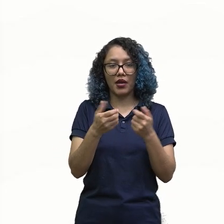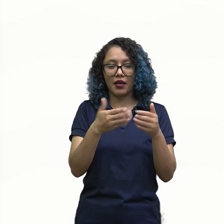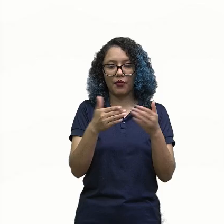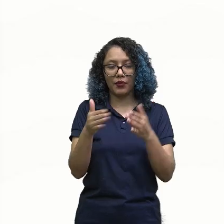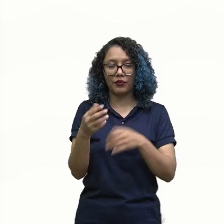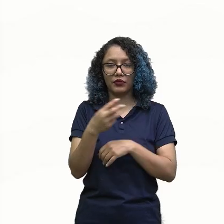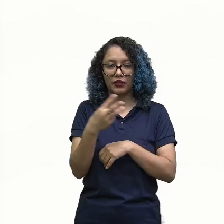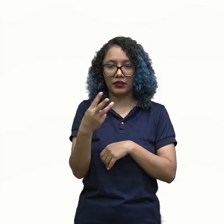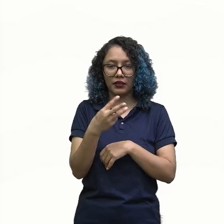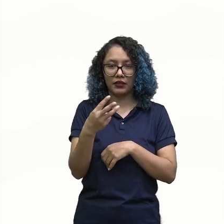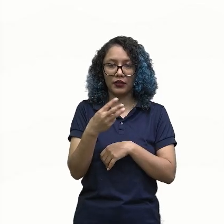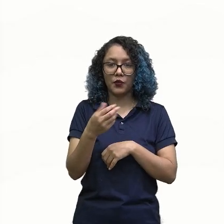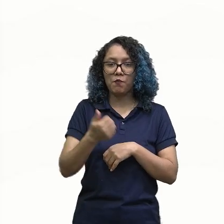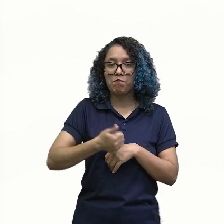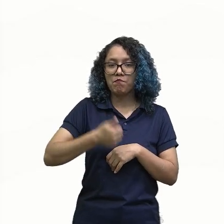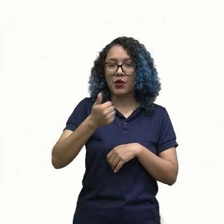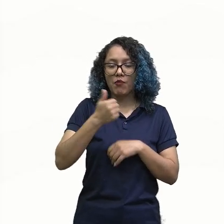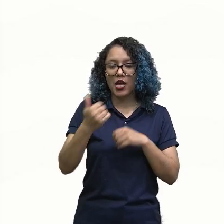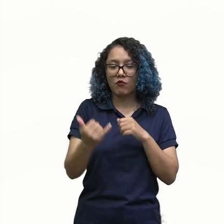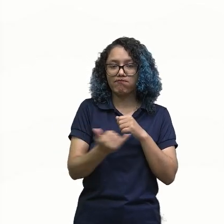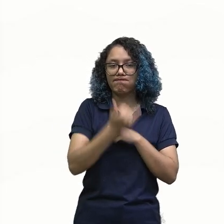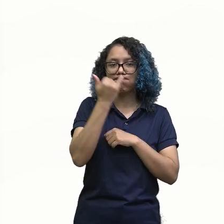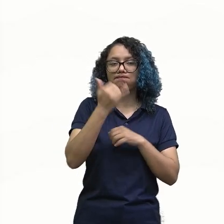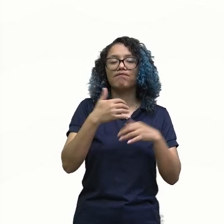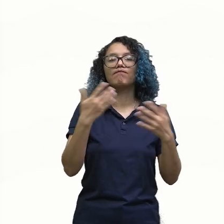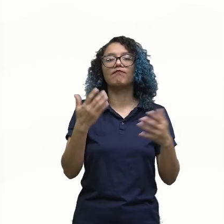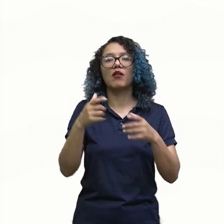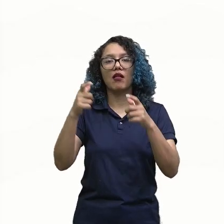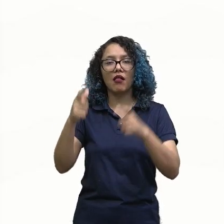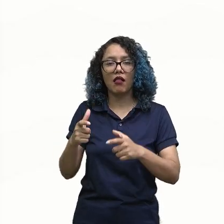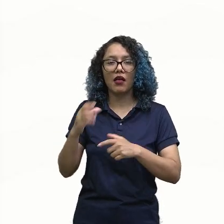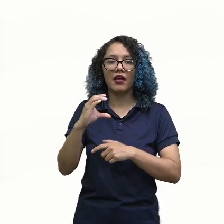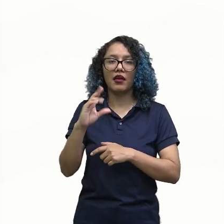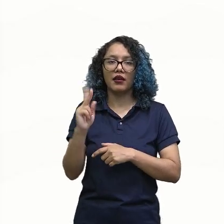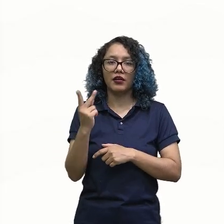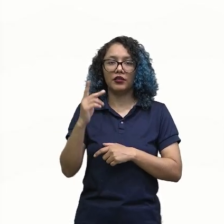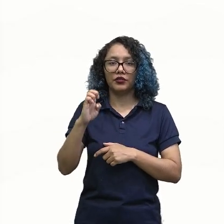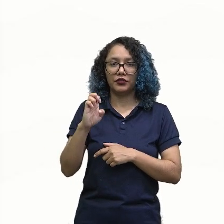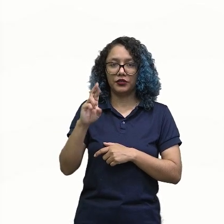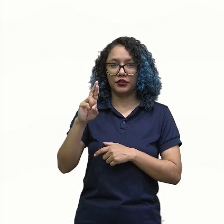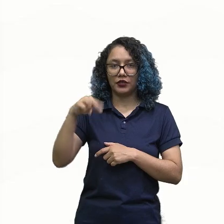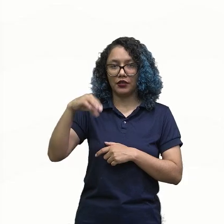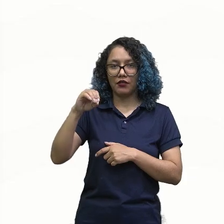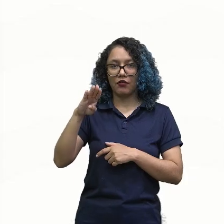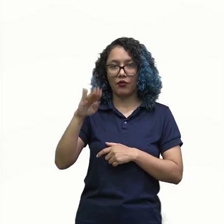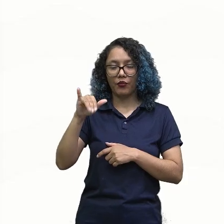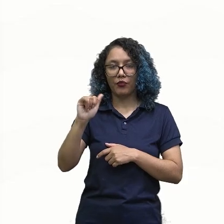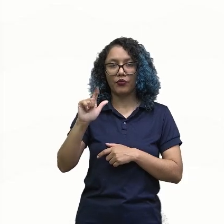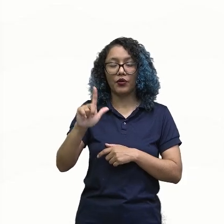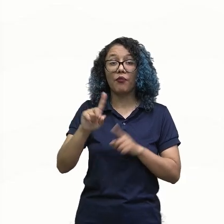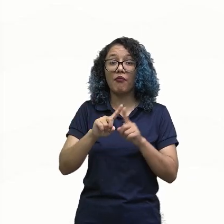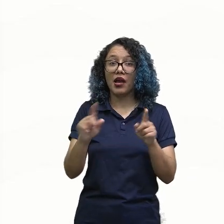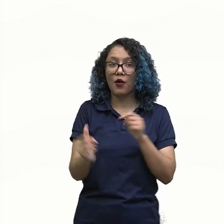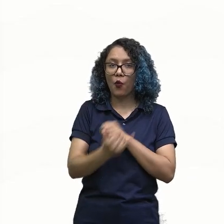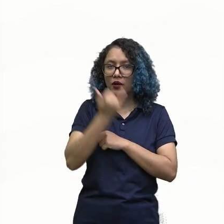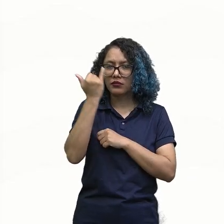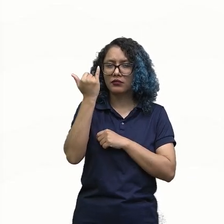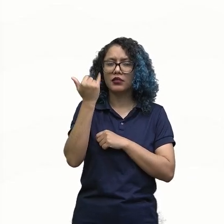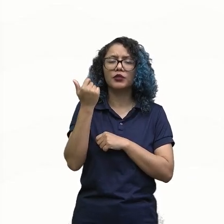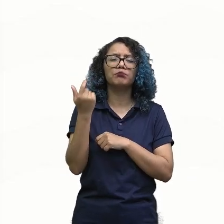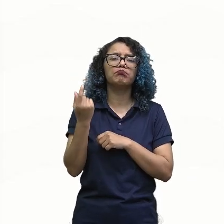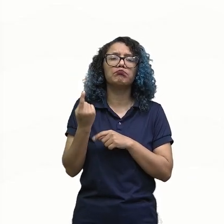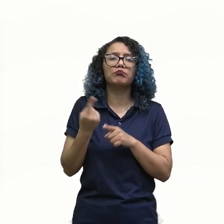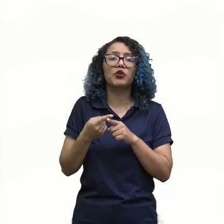33, nós tivemos o primeiro acidente de Chernobyl. Só que o acidente de Chernobyl foi um acidente, como foi dito,